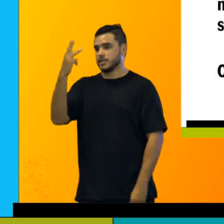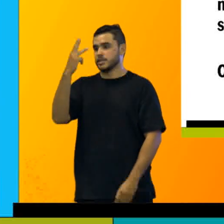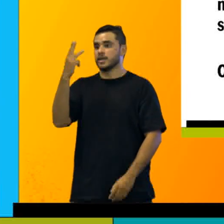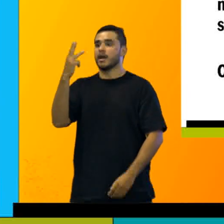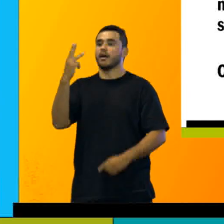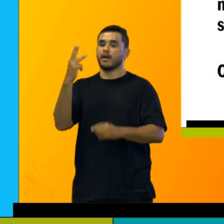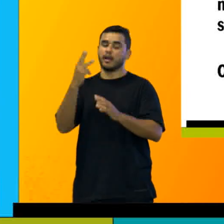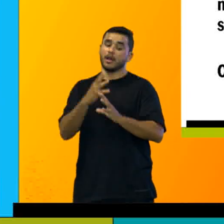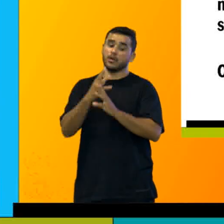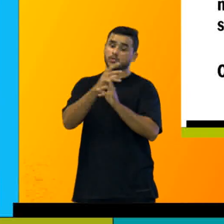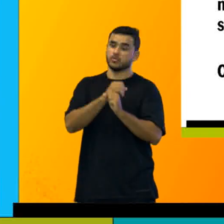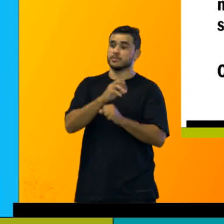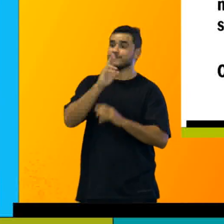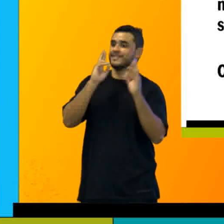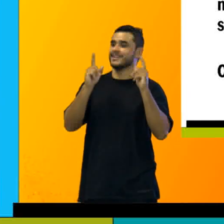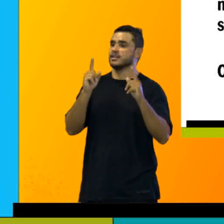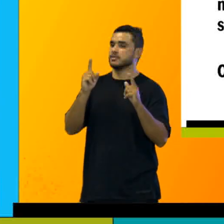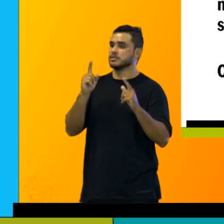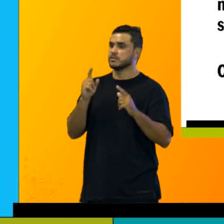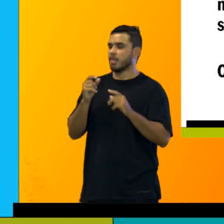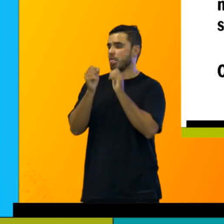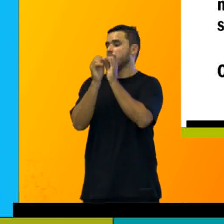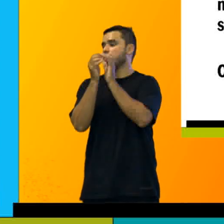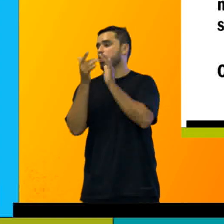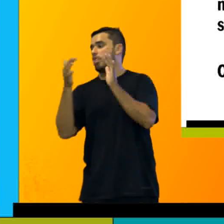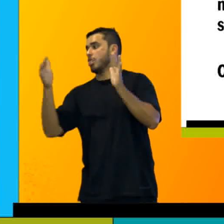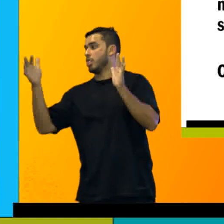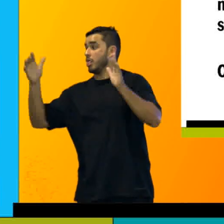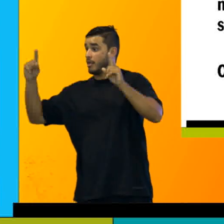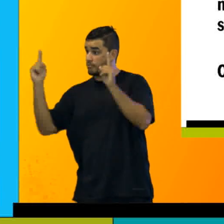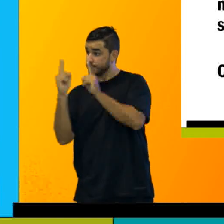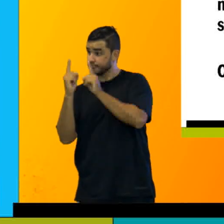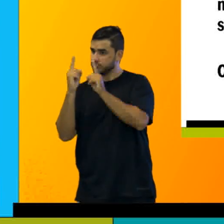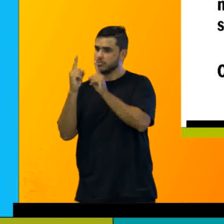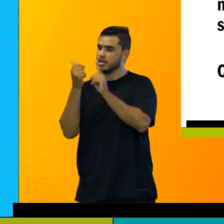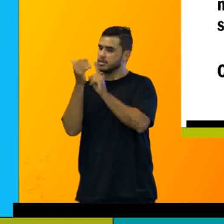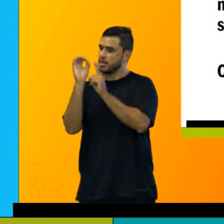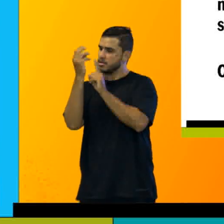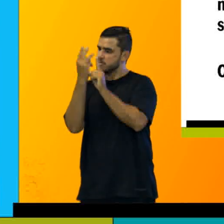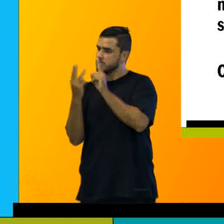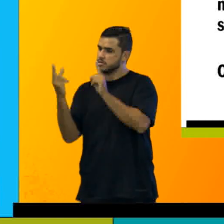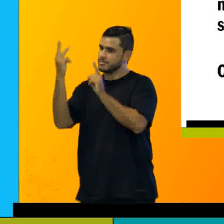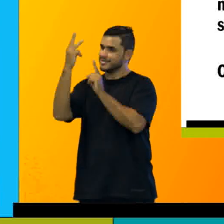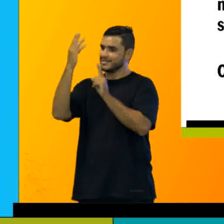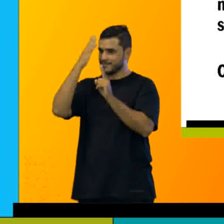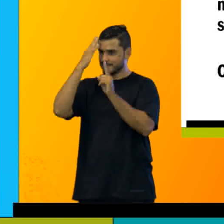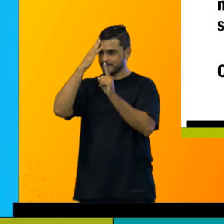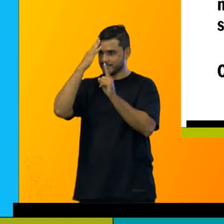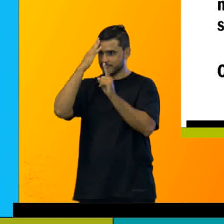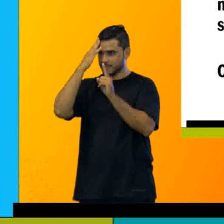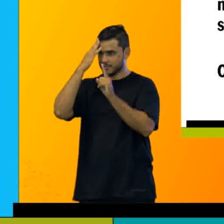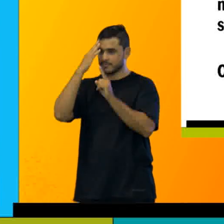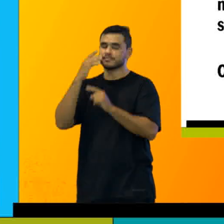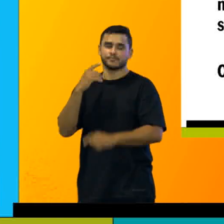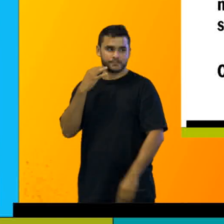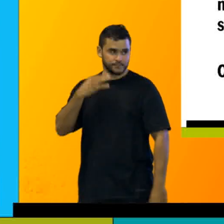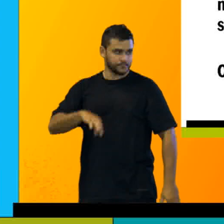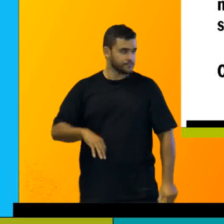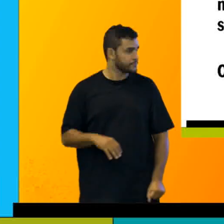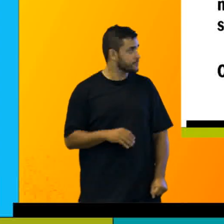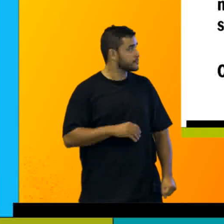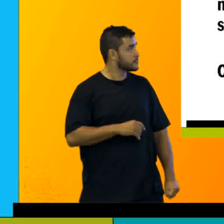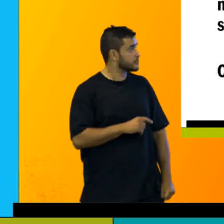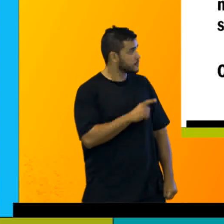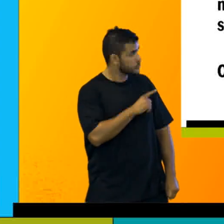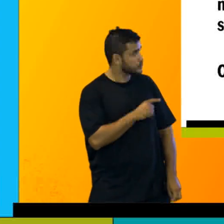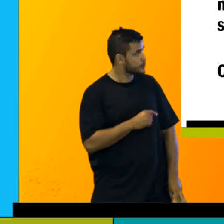4, 20.000, né? Sempre é uma potência de 10. Cada zero aumenta a potência de 10. Por isso que ele colocou